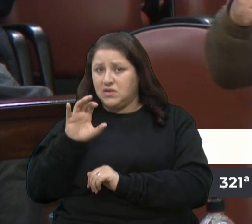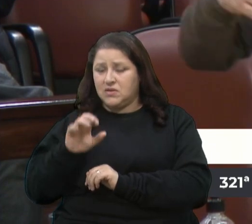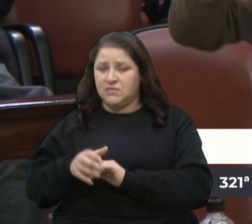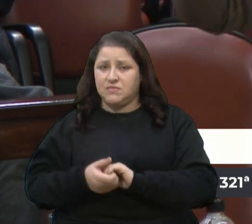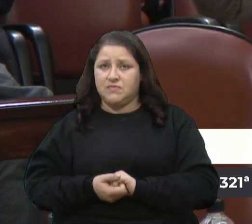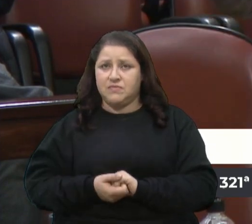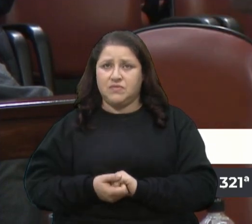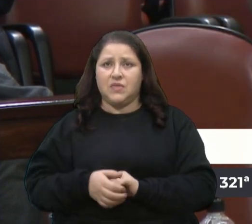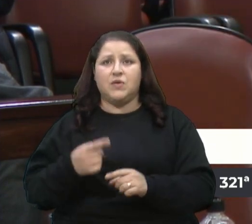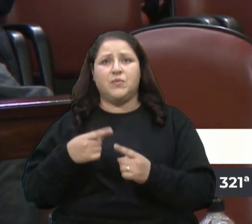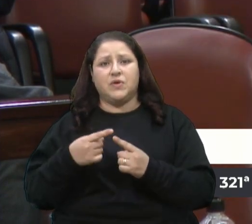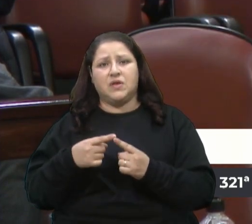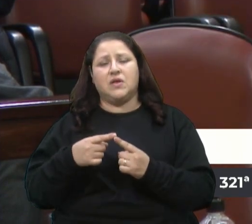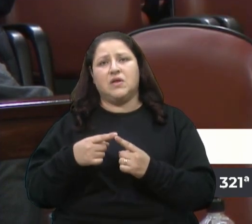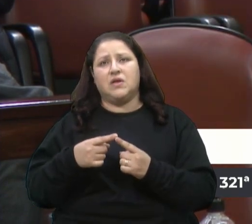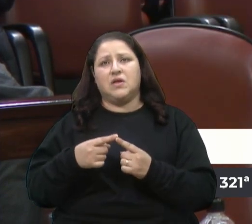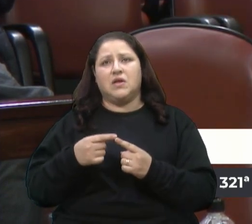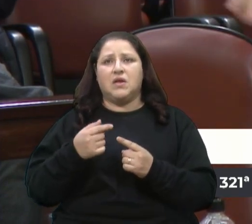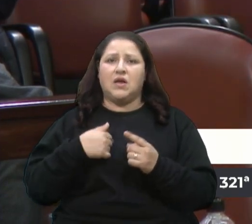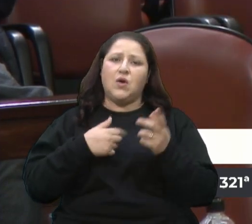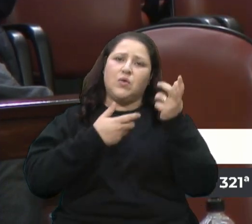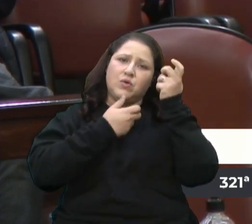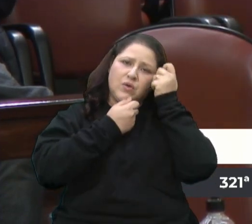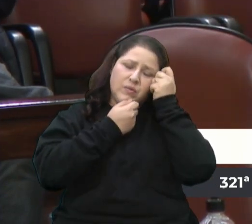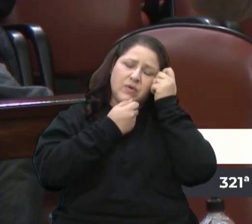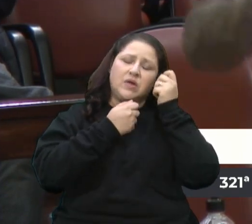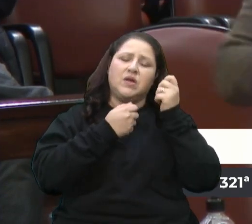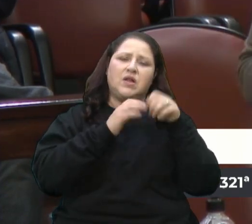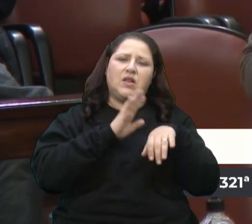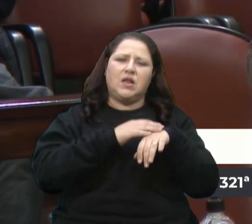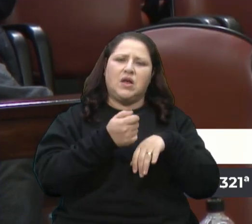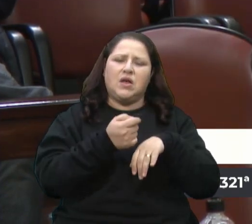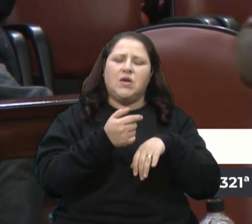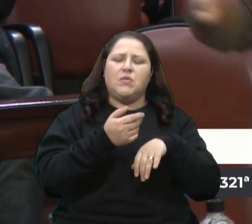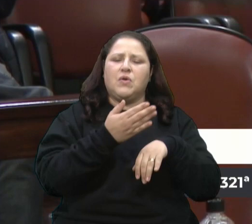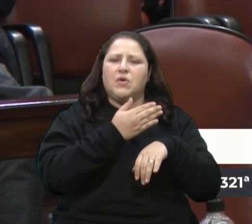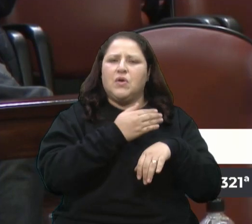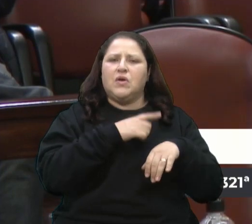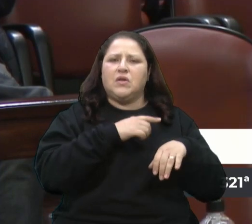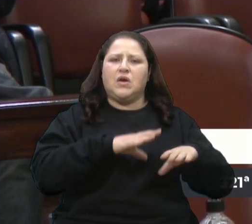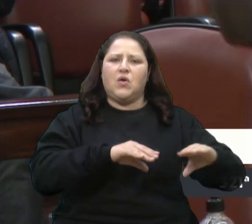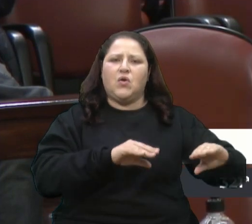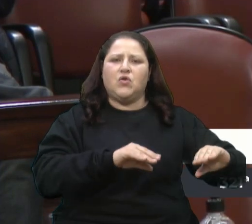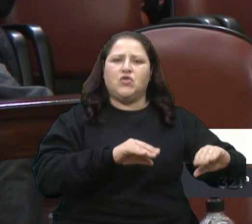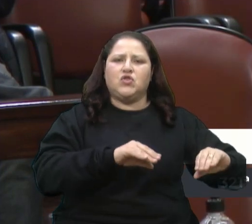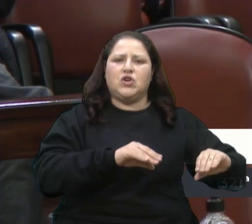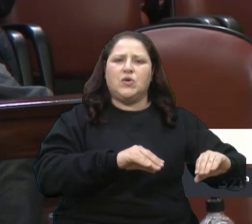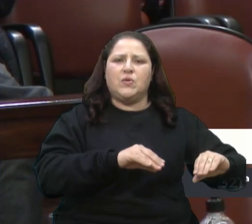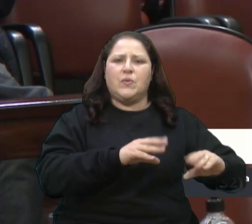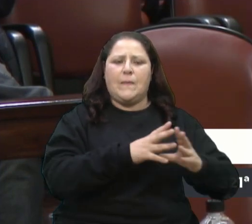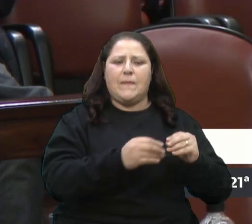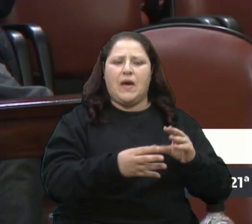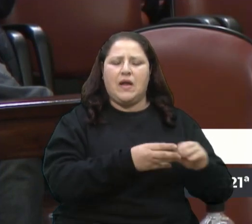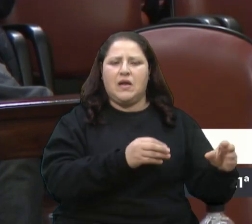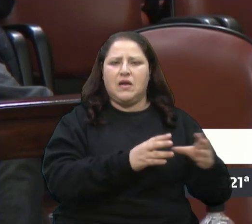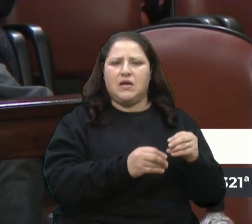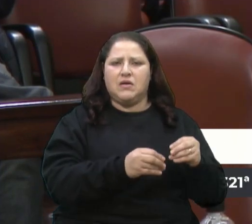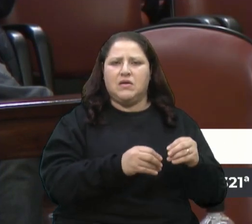Ah, porque eu dormi até pouco tempo atrás no colchão de palha, lá no meio do não sei o que lá, e agora esse pessoal quer o quê? Dormir aonde?